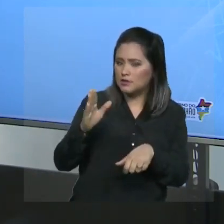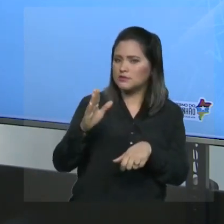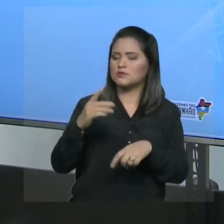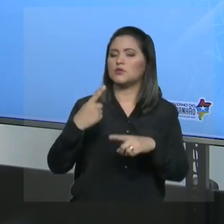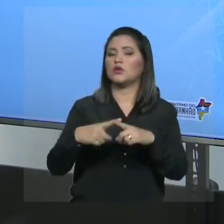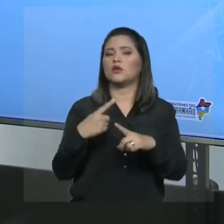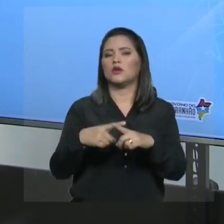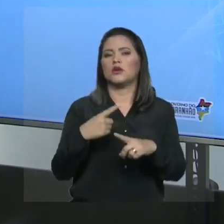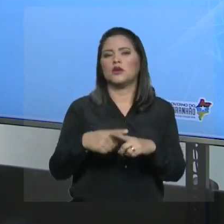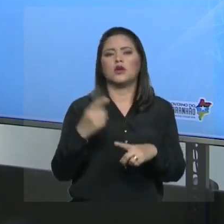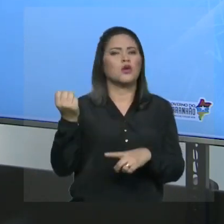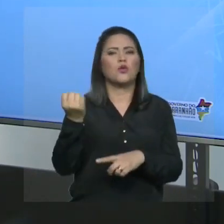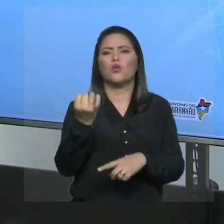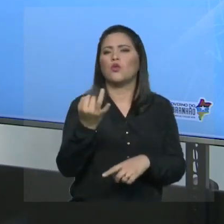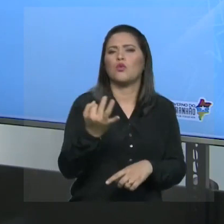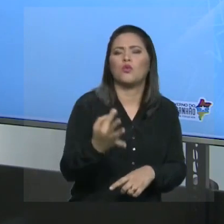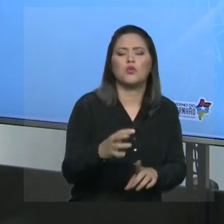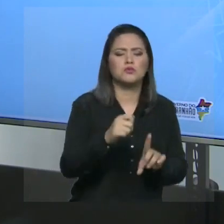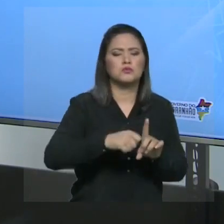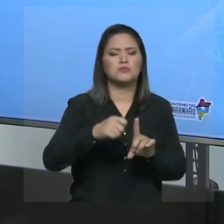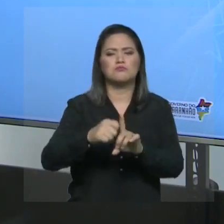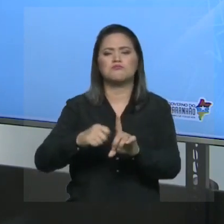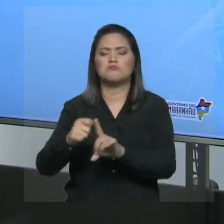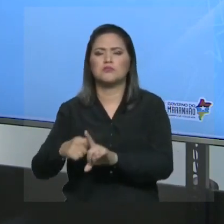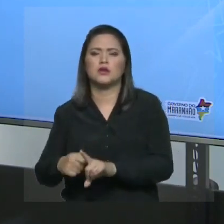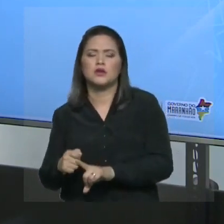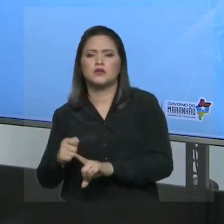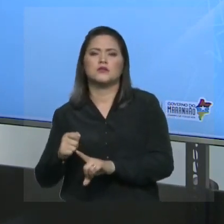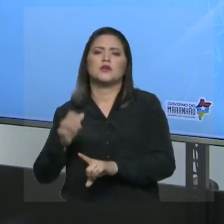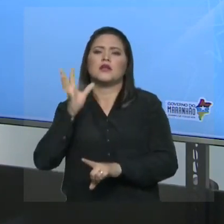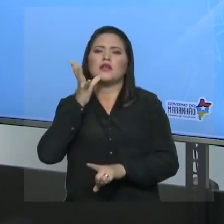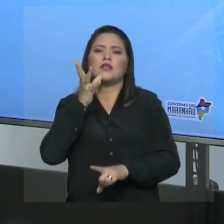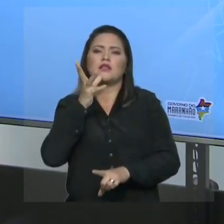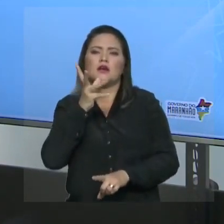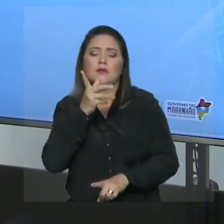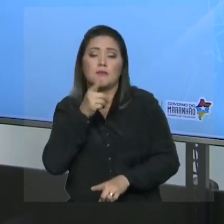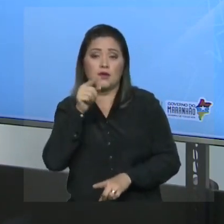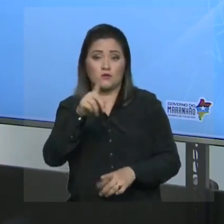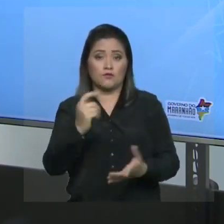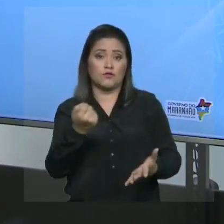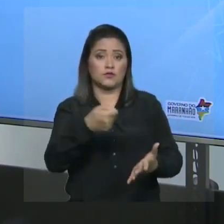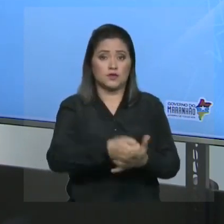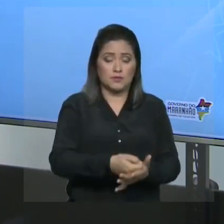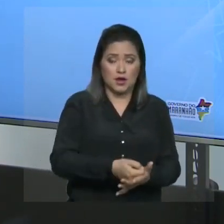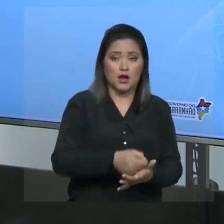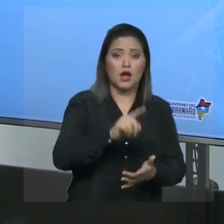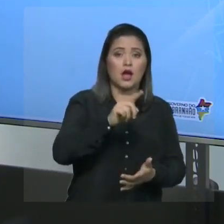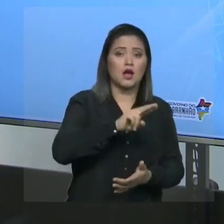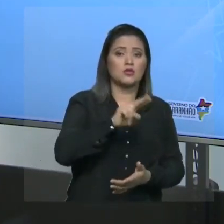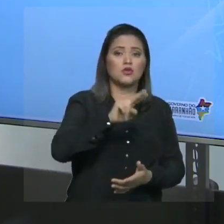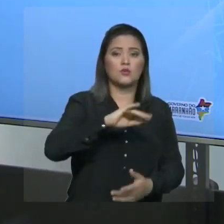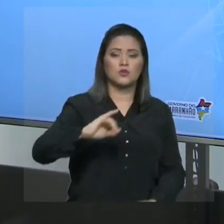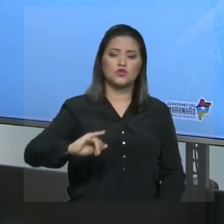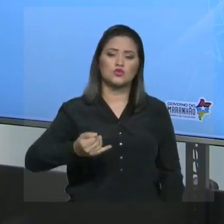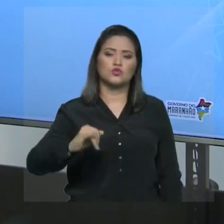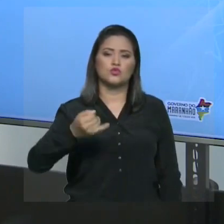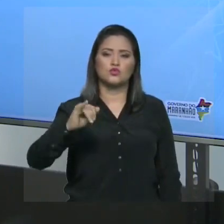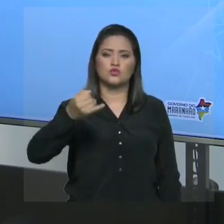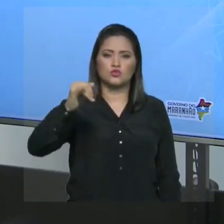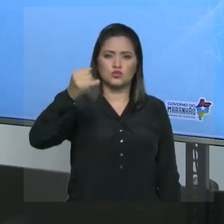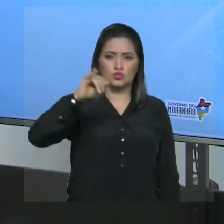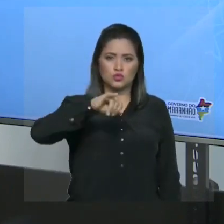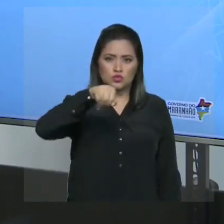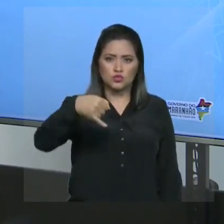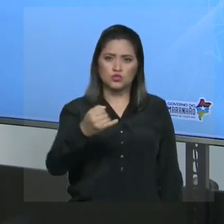vai demorar para devolver esse dinheiro, que é o que nós vamos chamar mais na frente de juro. Então, lá no banco tem matemática